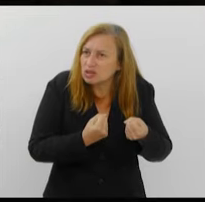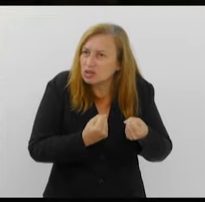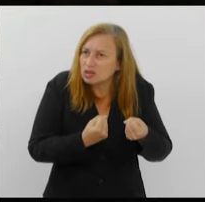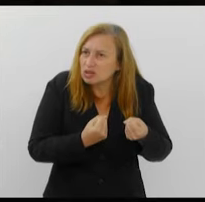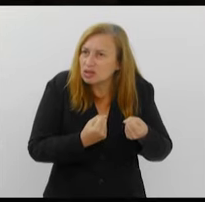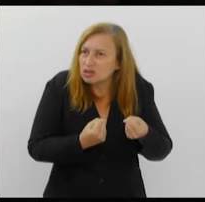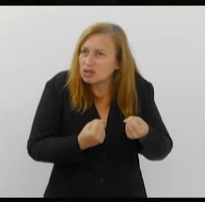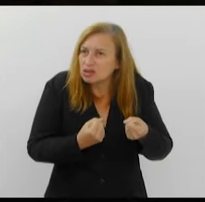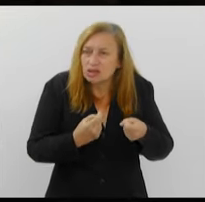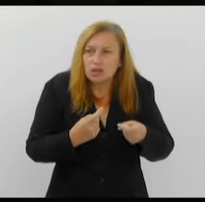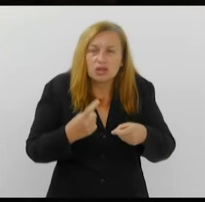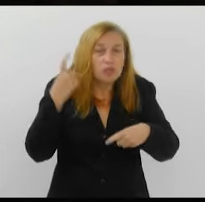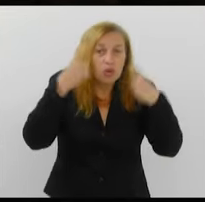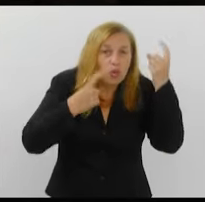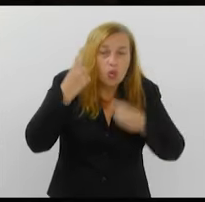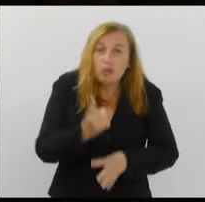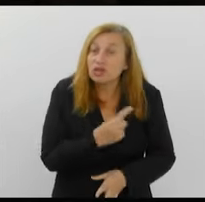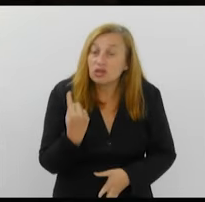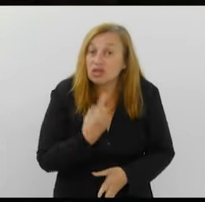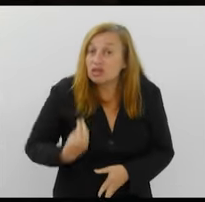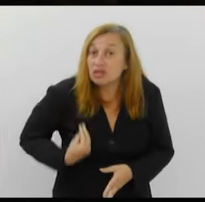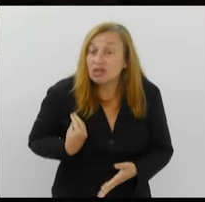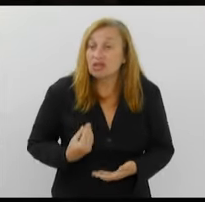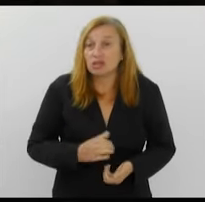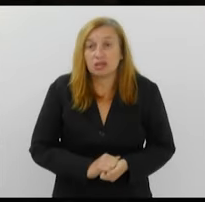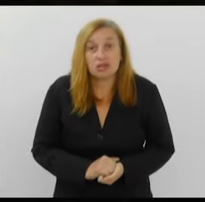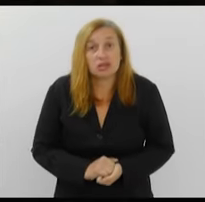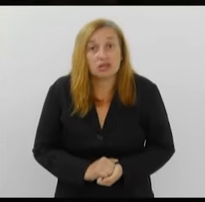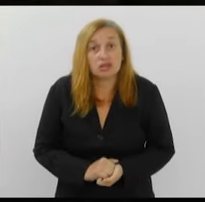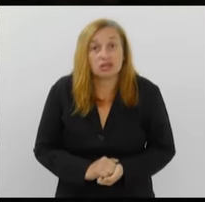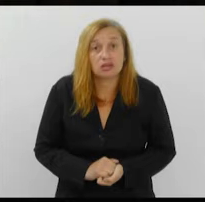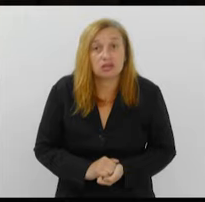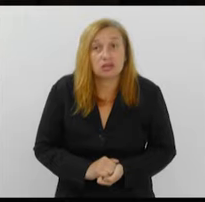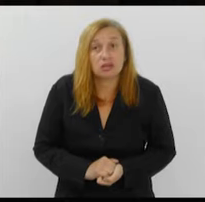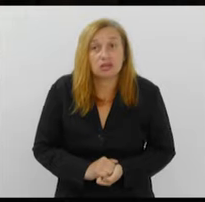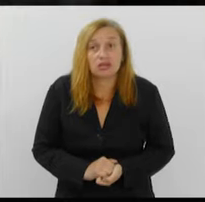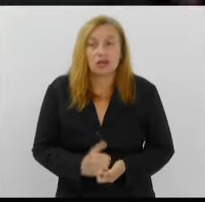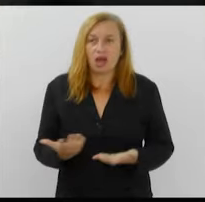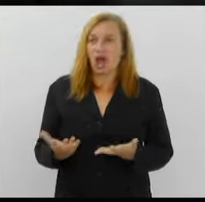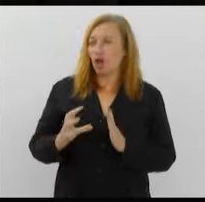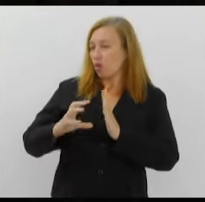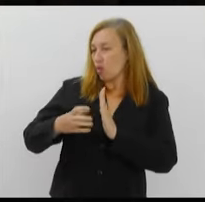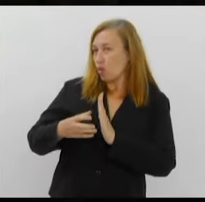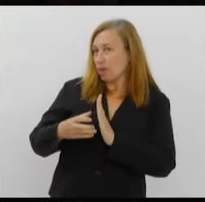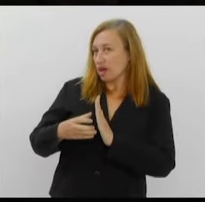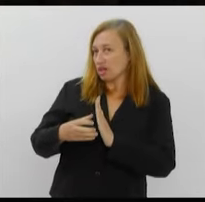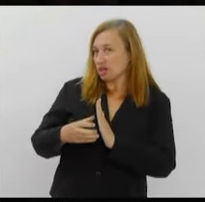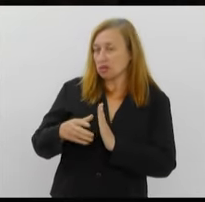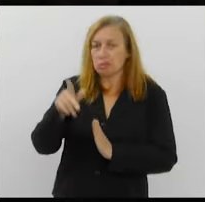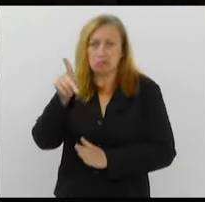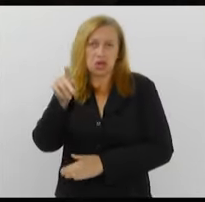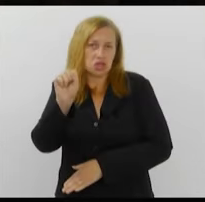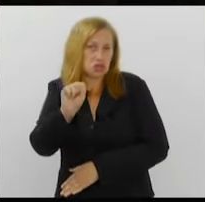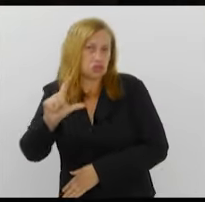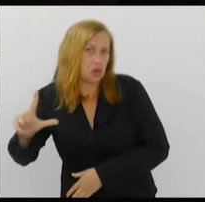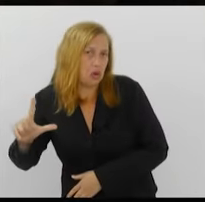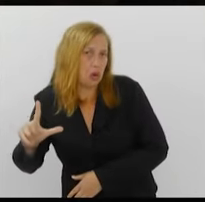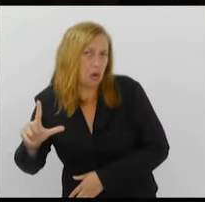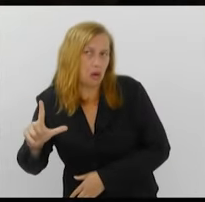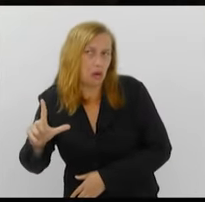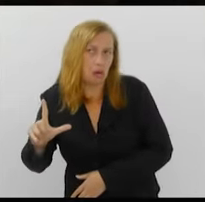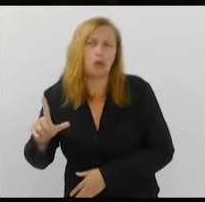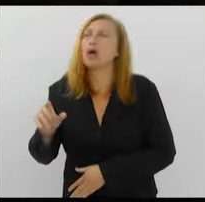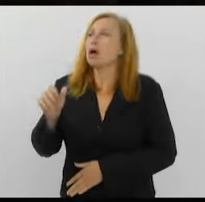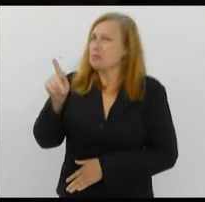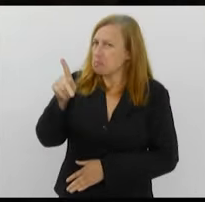todos nós, cara. E aí, o partido político PSOL, é isso